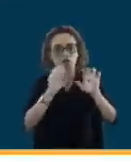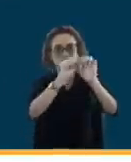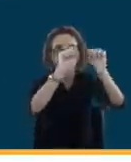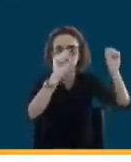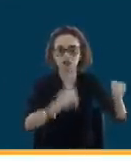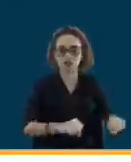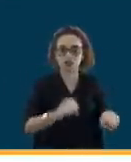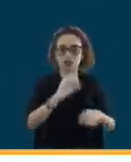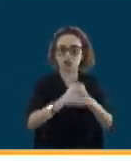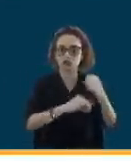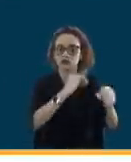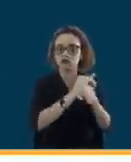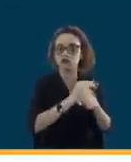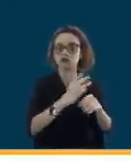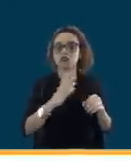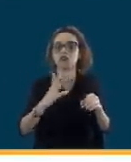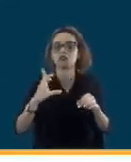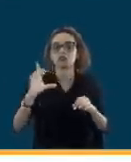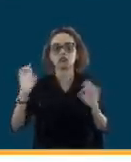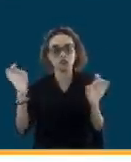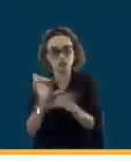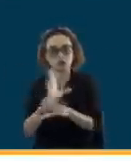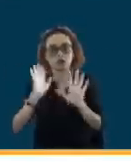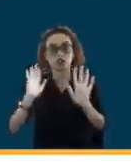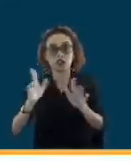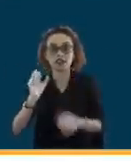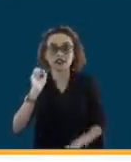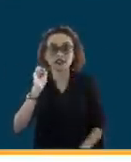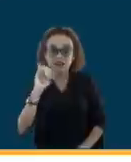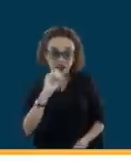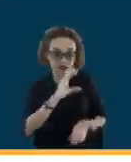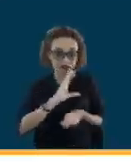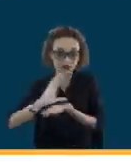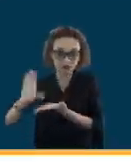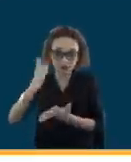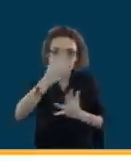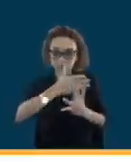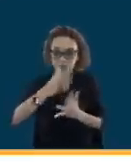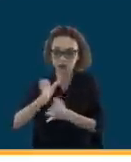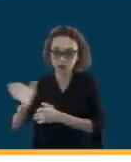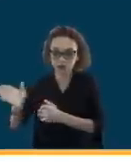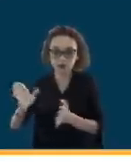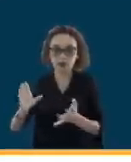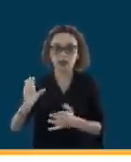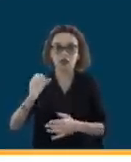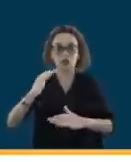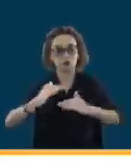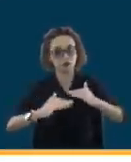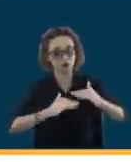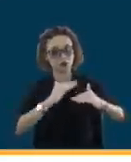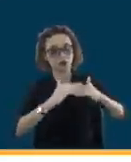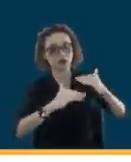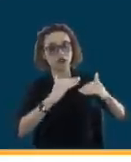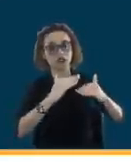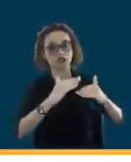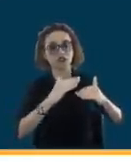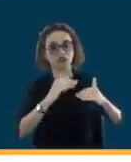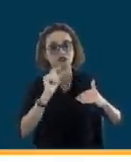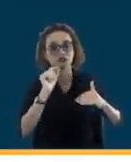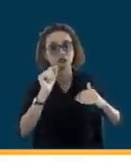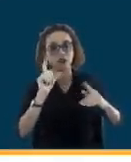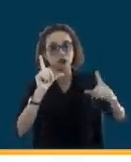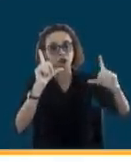pronta para receber. E se essa redistribuição, e se esse processo de redução